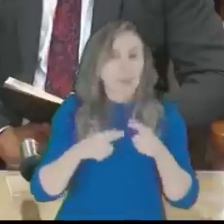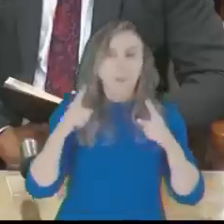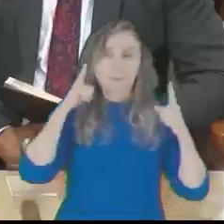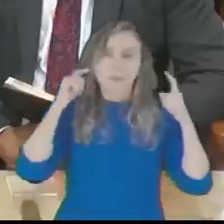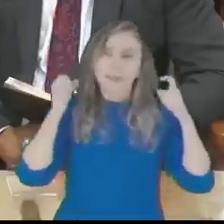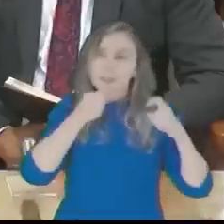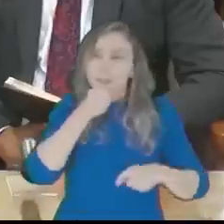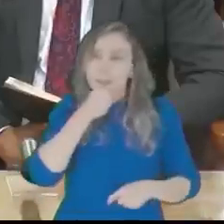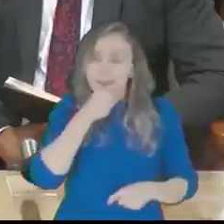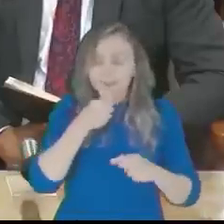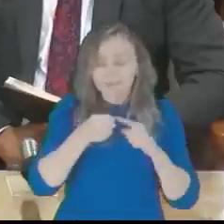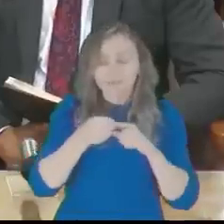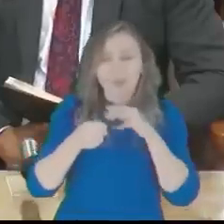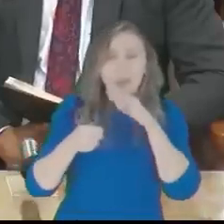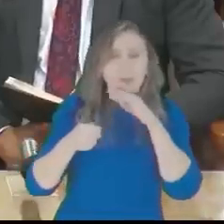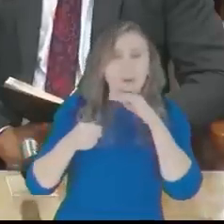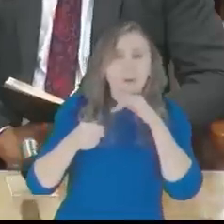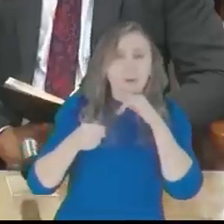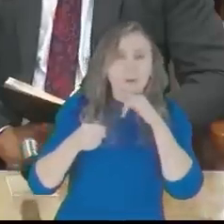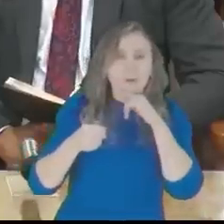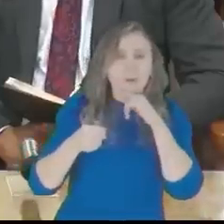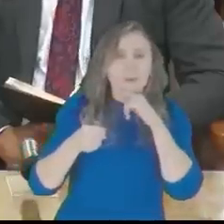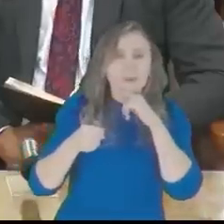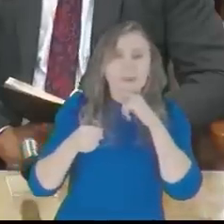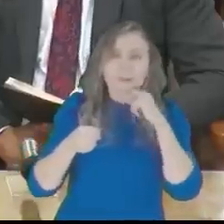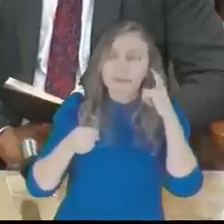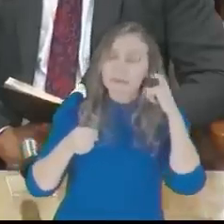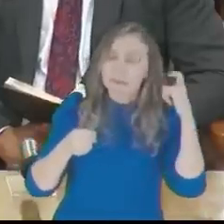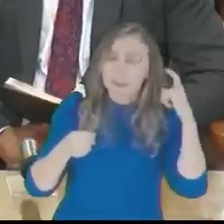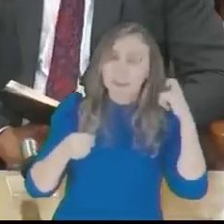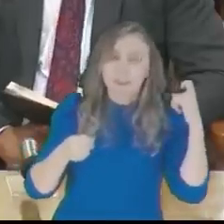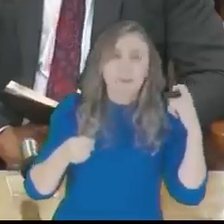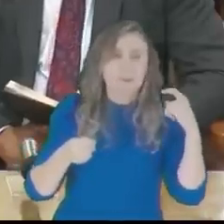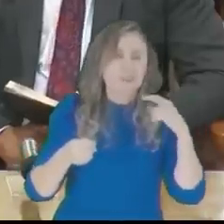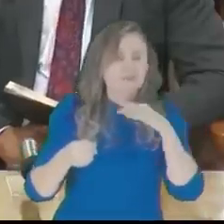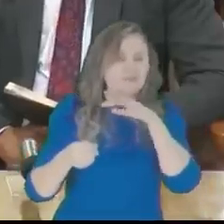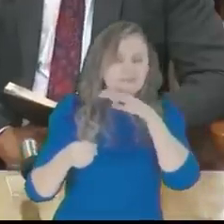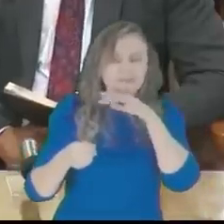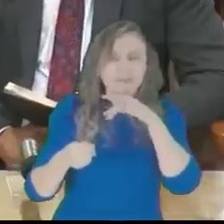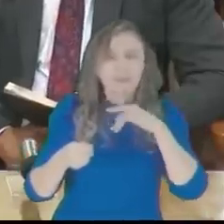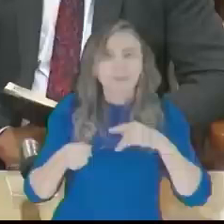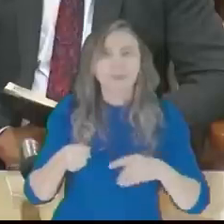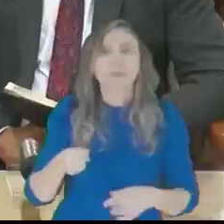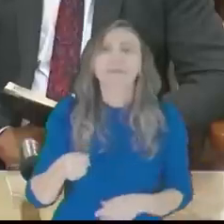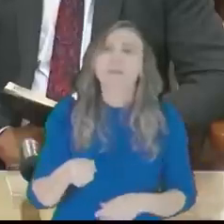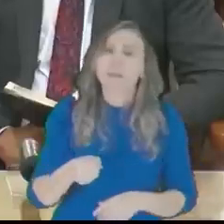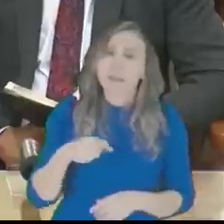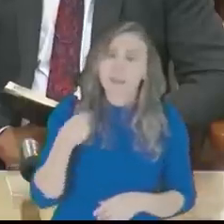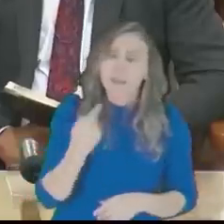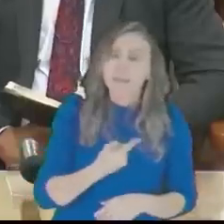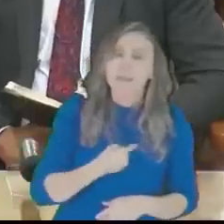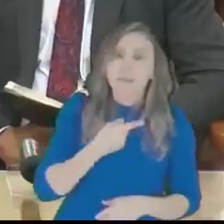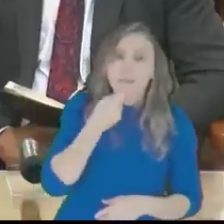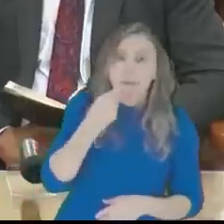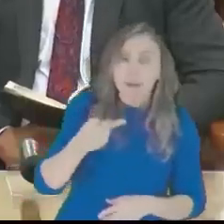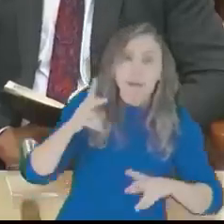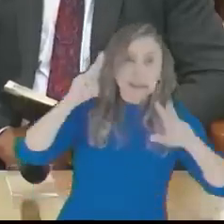Porque ele não quer que a gente fale do Espírito Santo. Porque o Espírito Santo acaba com ele.